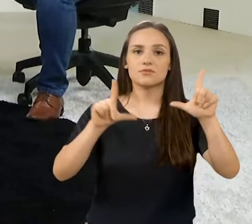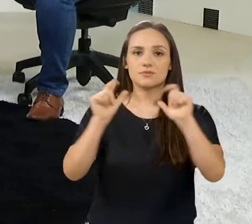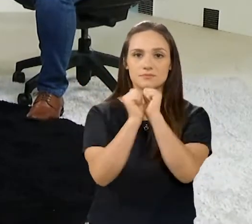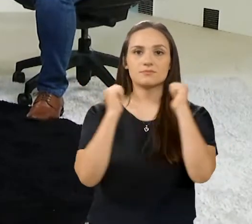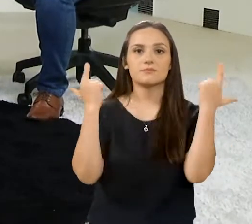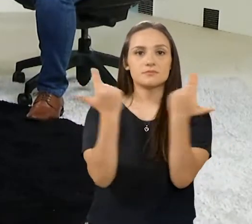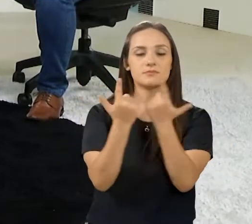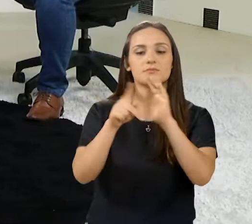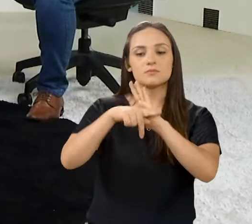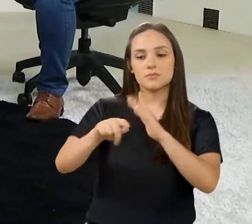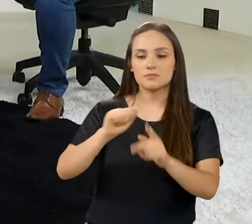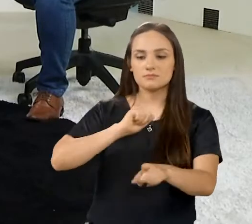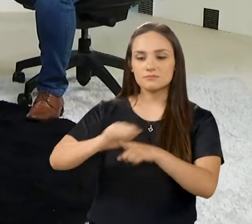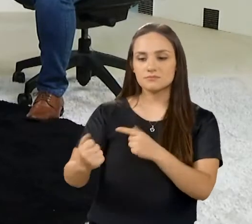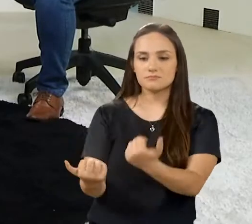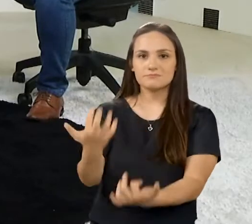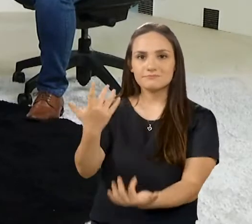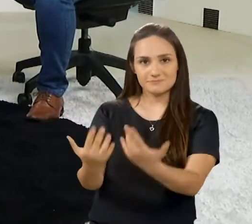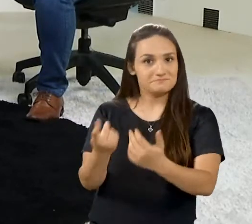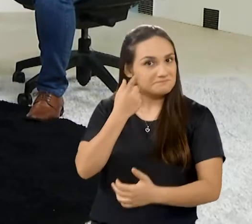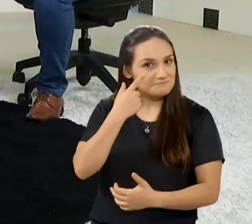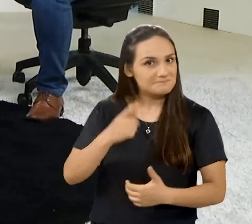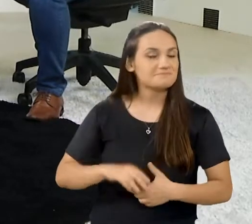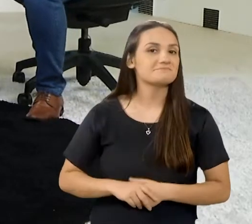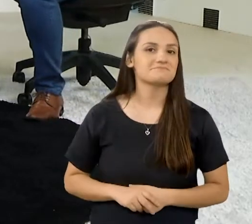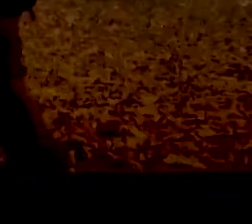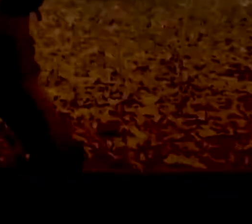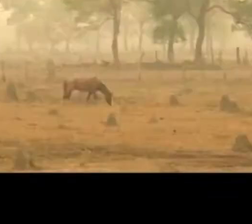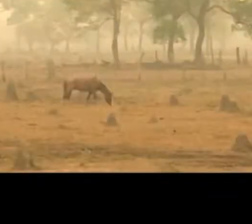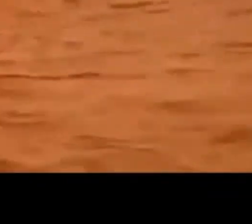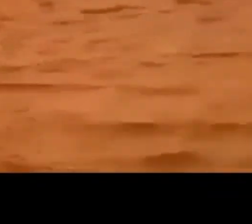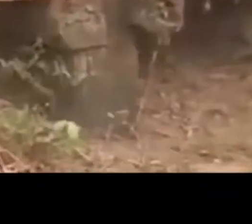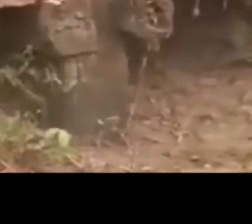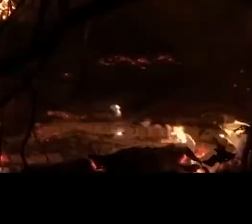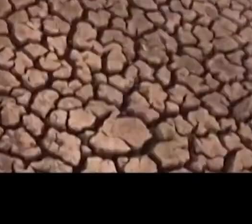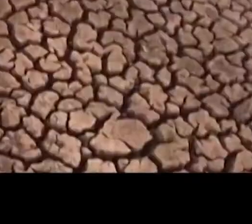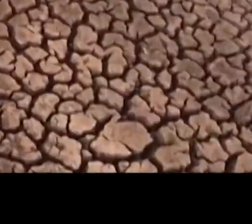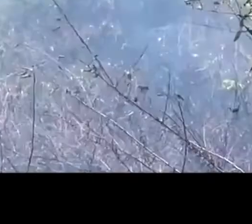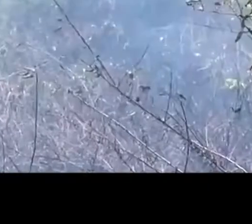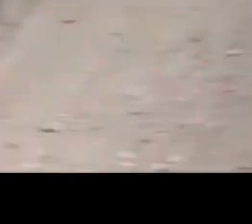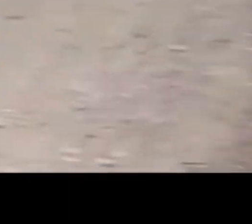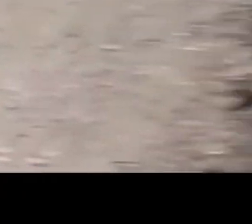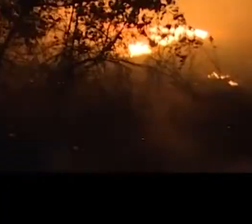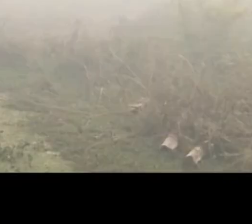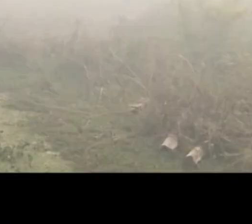TV Assembleia sobre as queimadas no Pantanal. Vamos conferir?